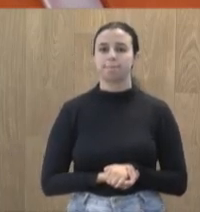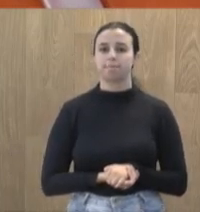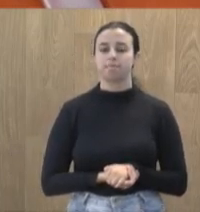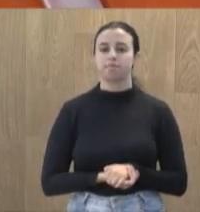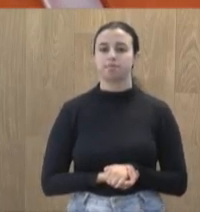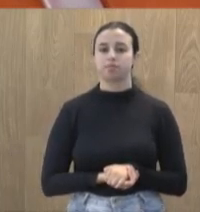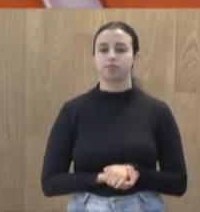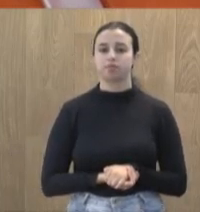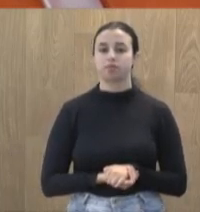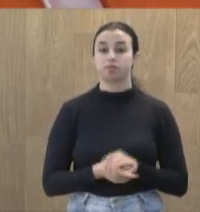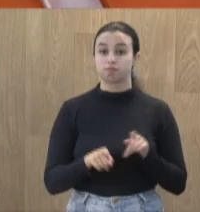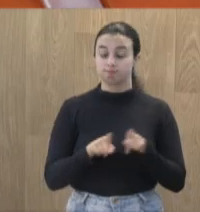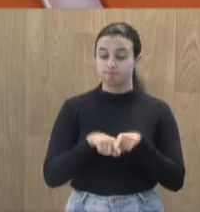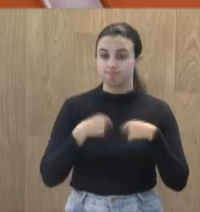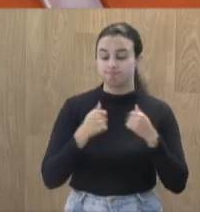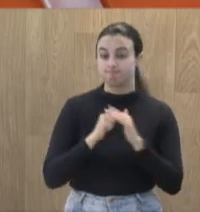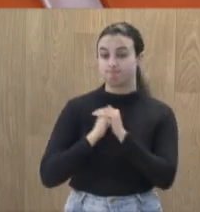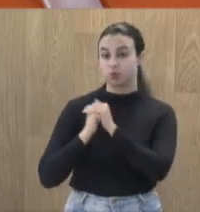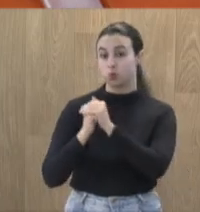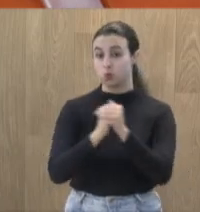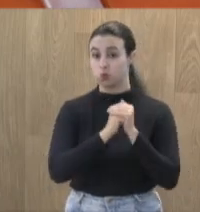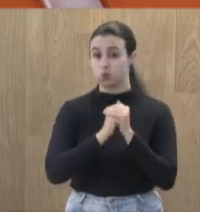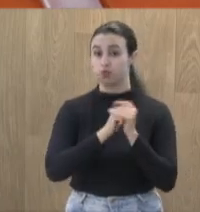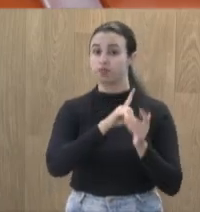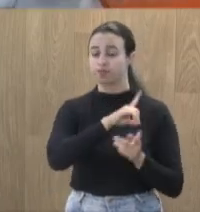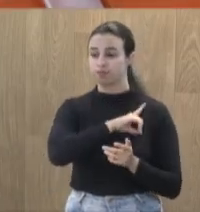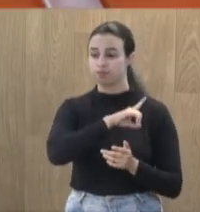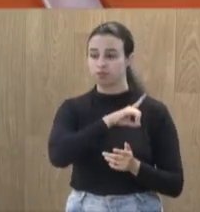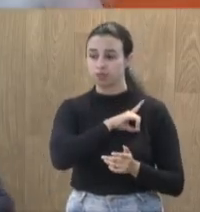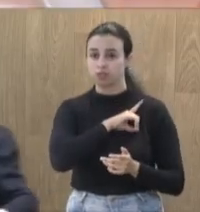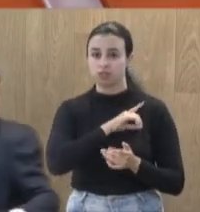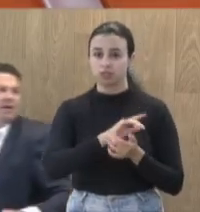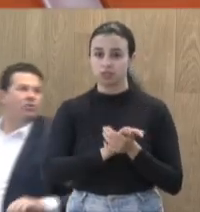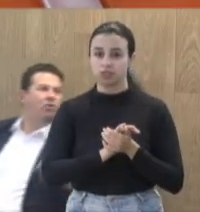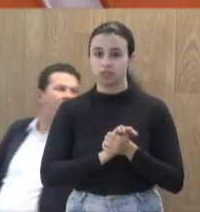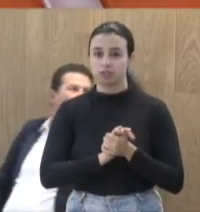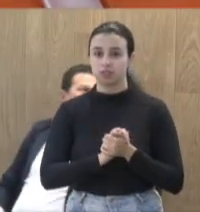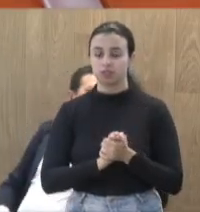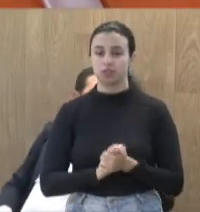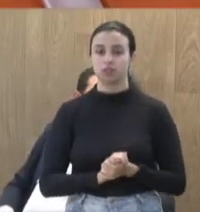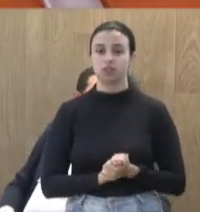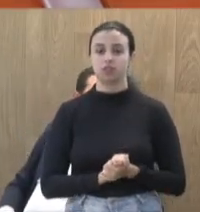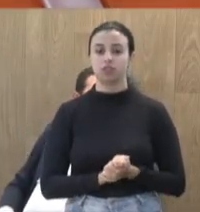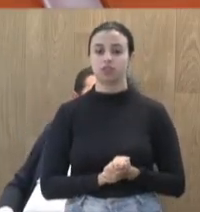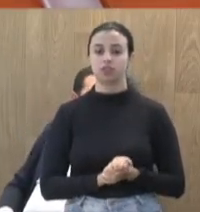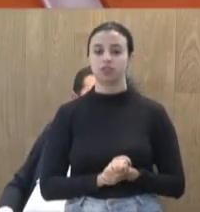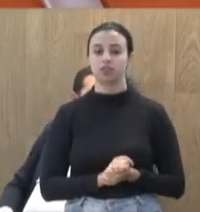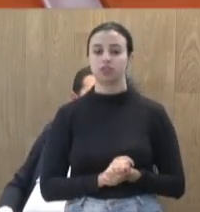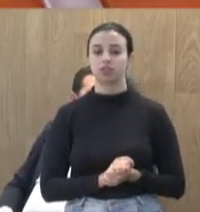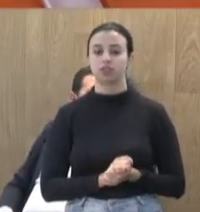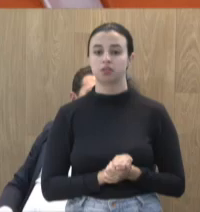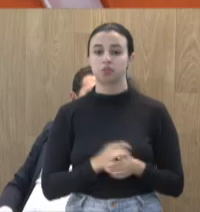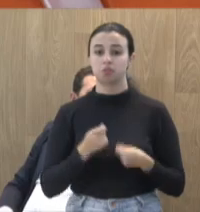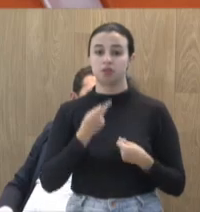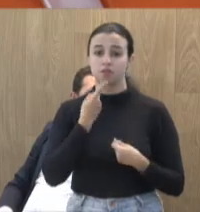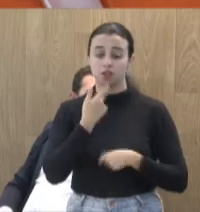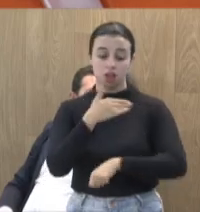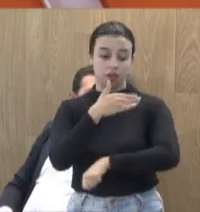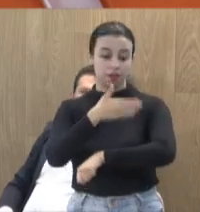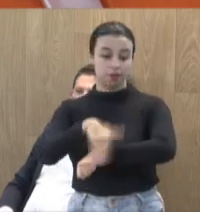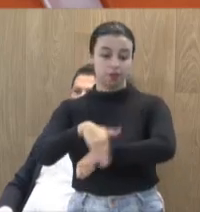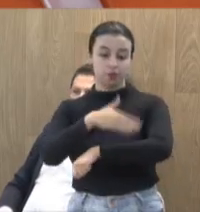E olhe pela nossa Divinópolis. Pare que esse negócio está de pavimentação. Pavimentação é